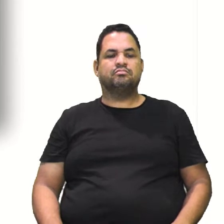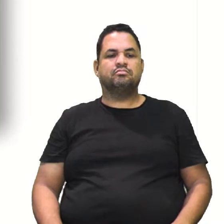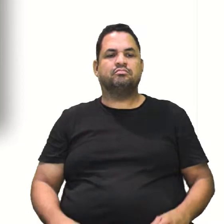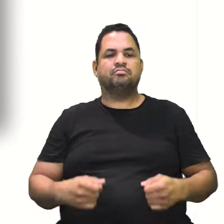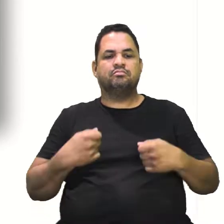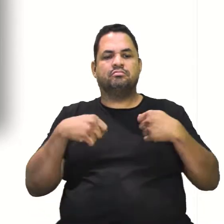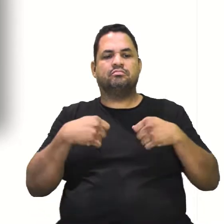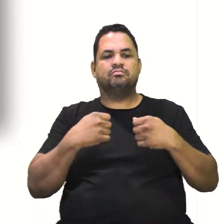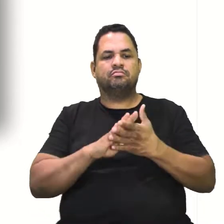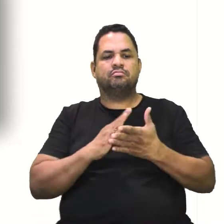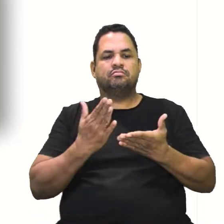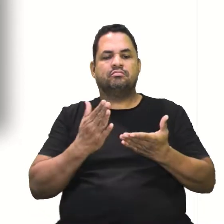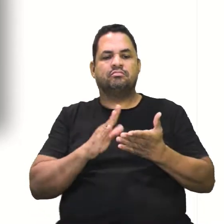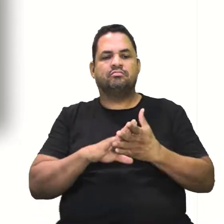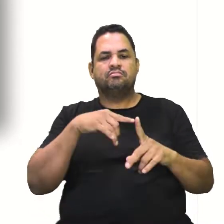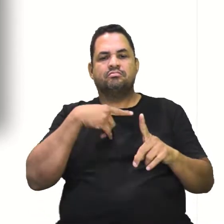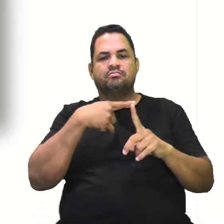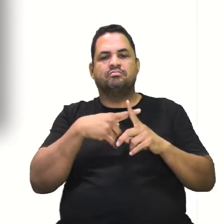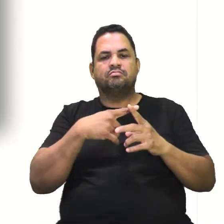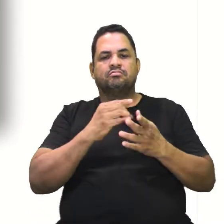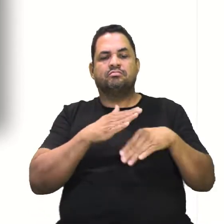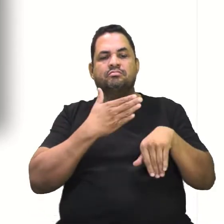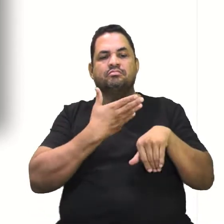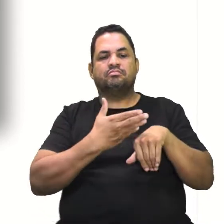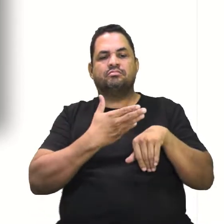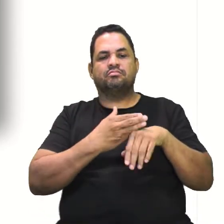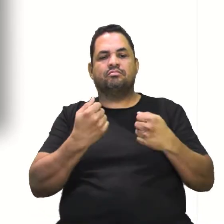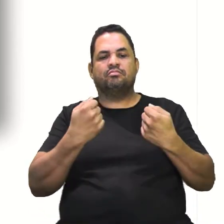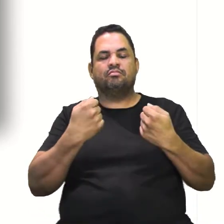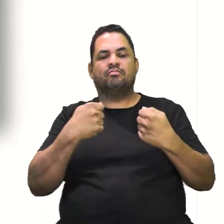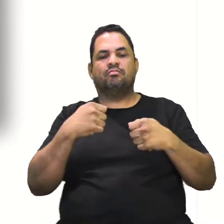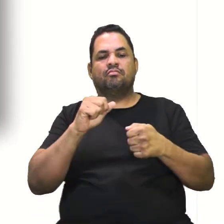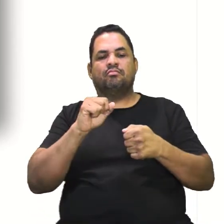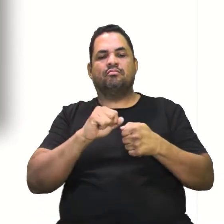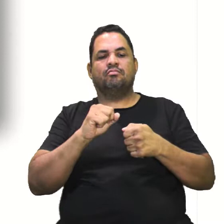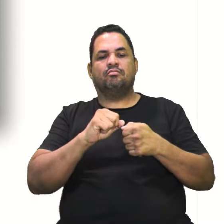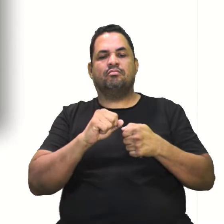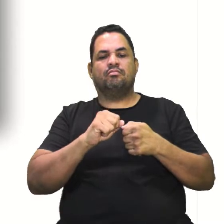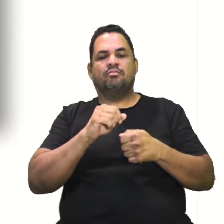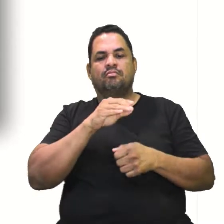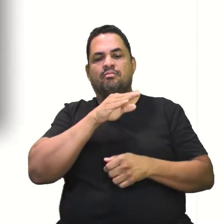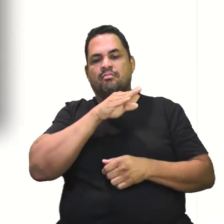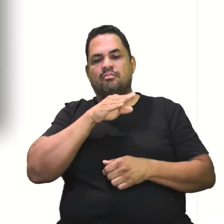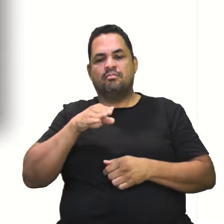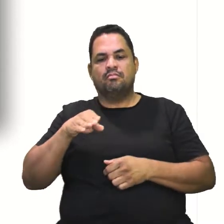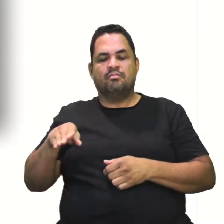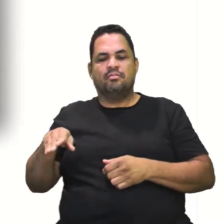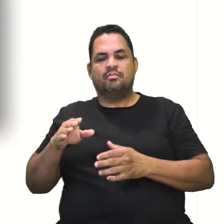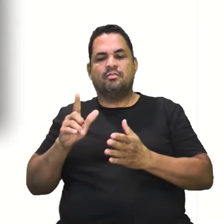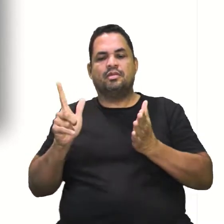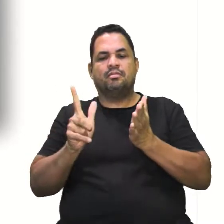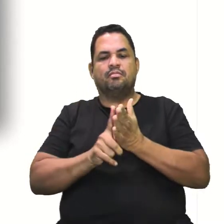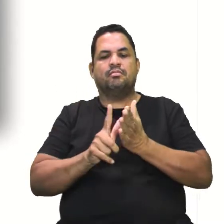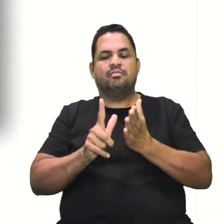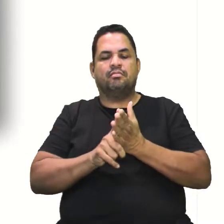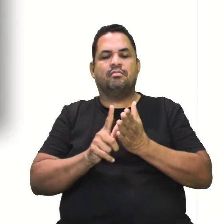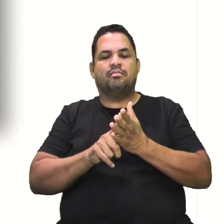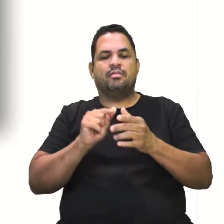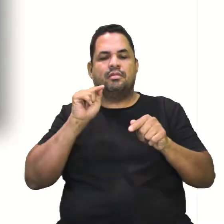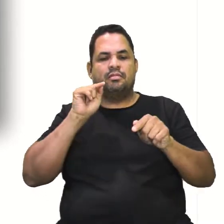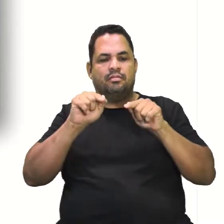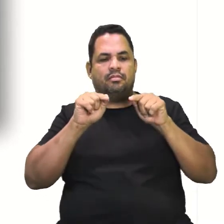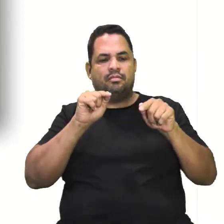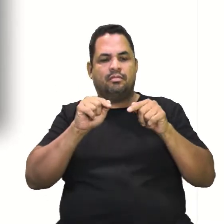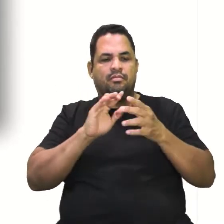Né? Então precisamos que fique positivo. Na prática, isso pode ser feito com auxílio de régua, papel, lápis, 2 alfinetes e